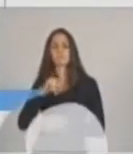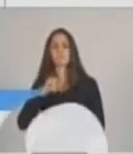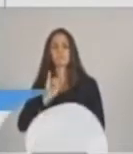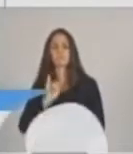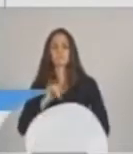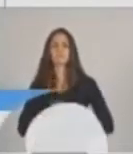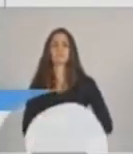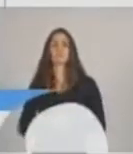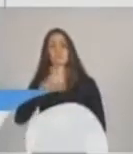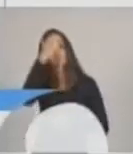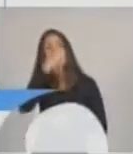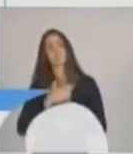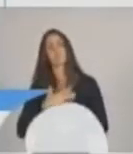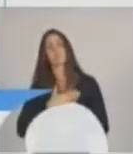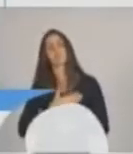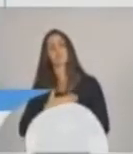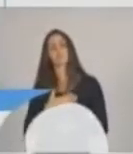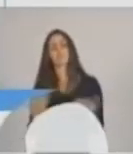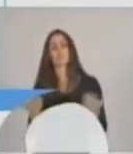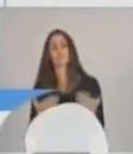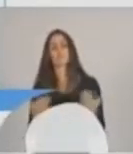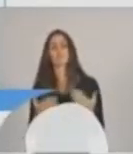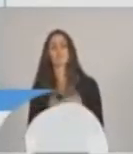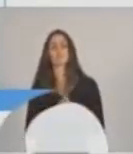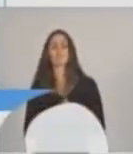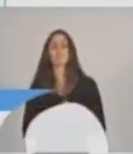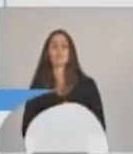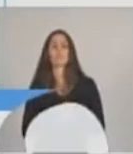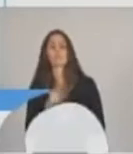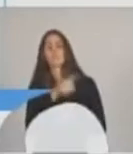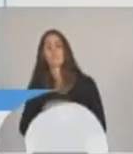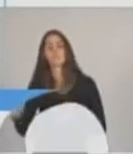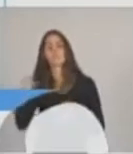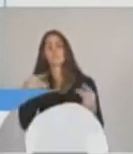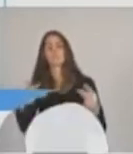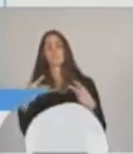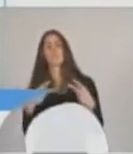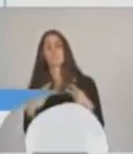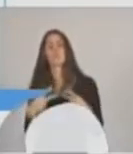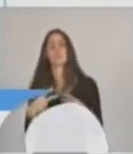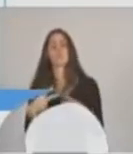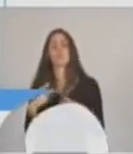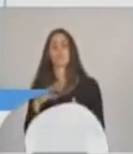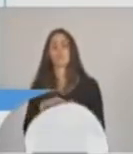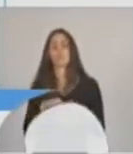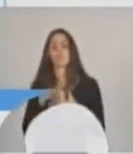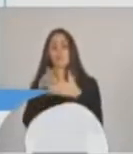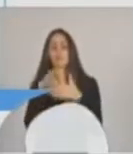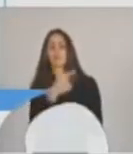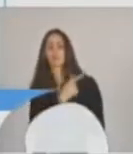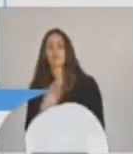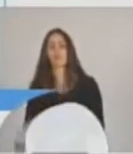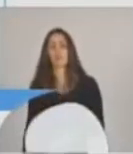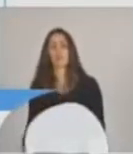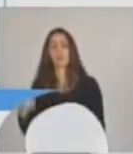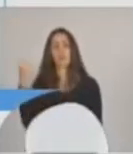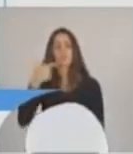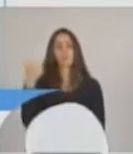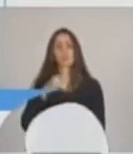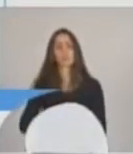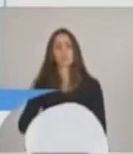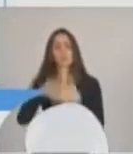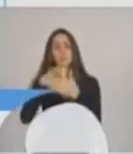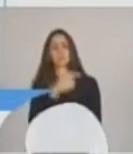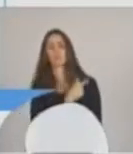gostaria nesse momento, até assistir, ouvindo nesse momento o líder governo e o vice-líder do governo, o